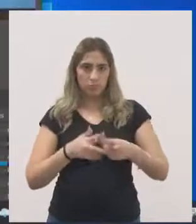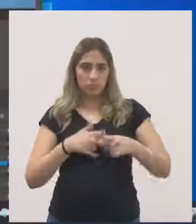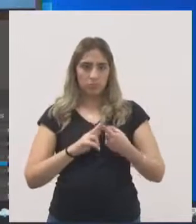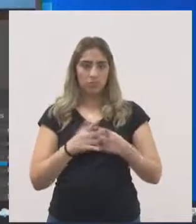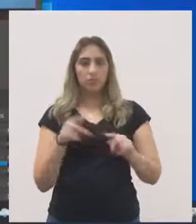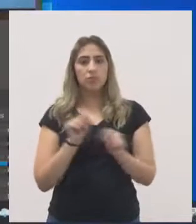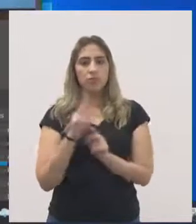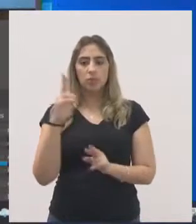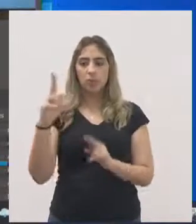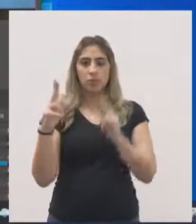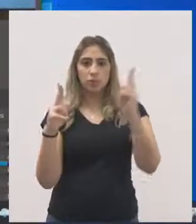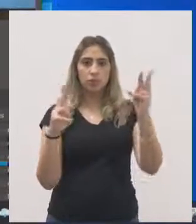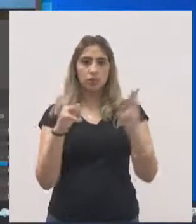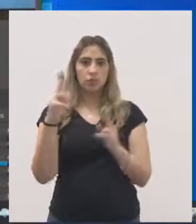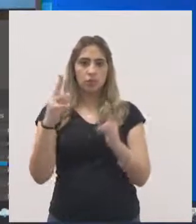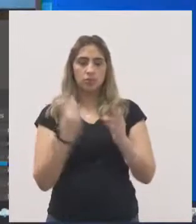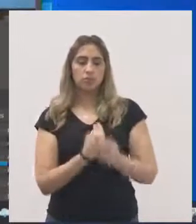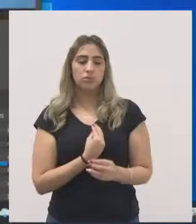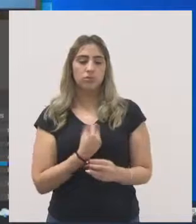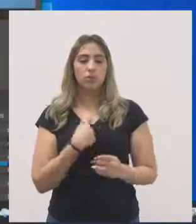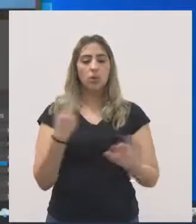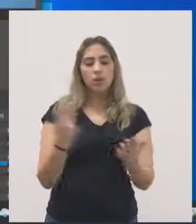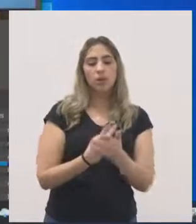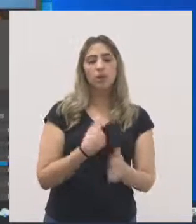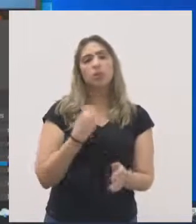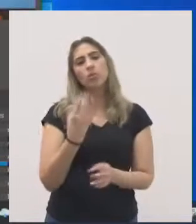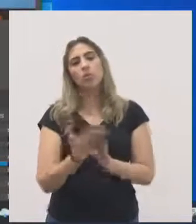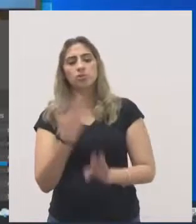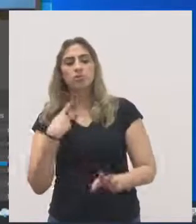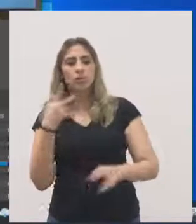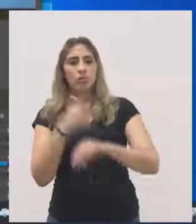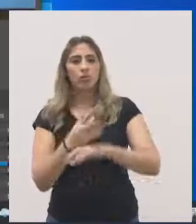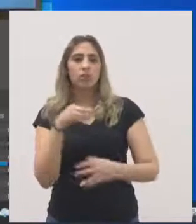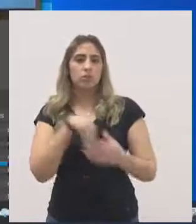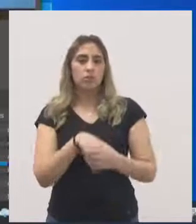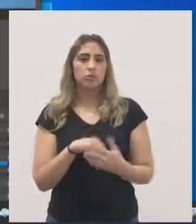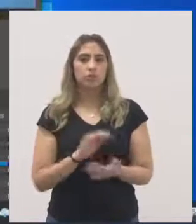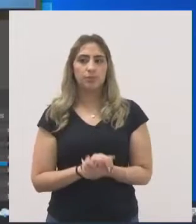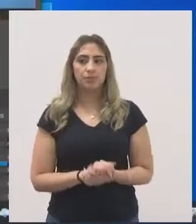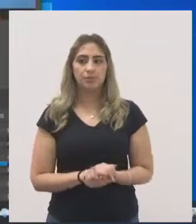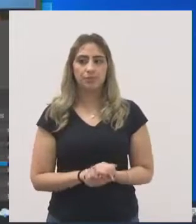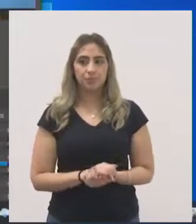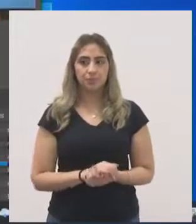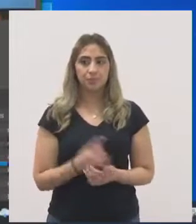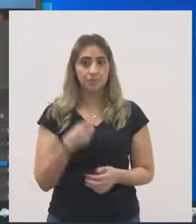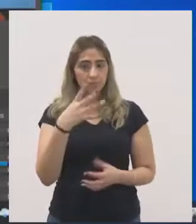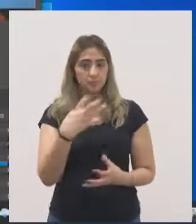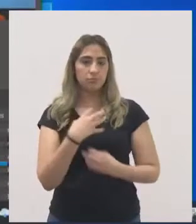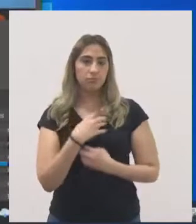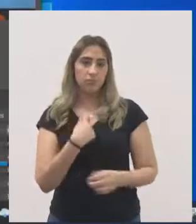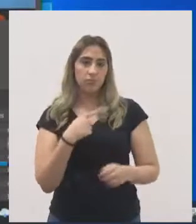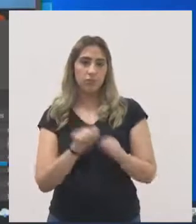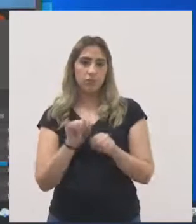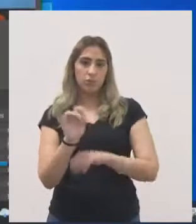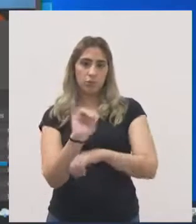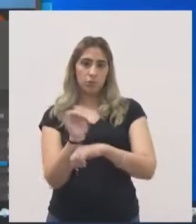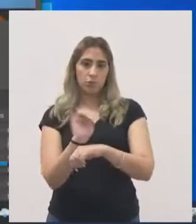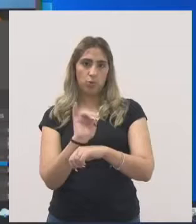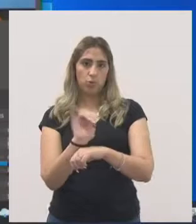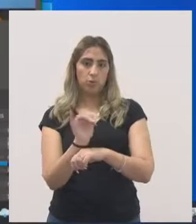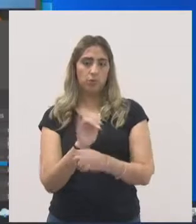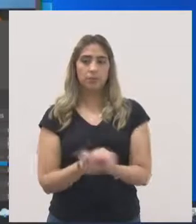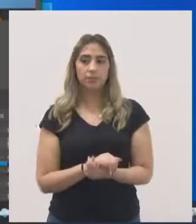os cortes das partes que eu errei ou daquilo que eu quero retirar do vídeo. Então é dessa forma que a gente